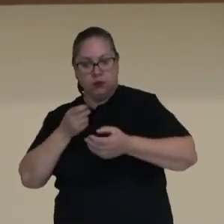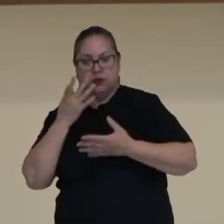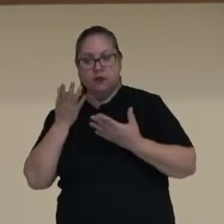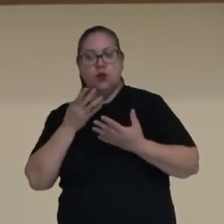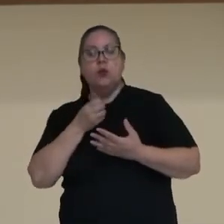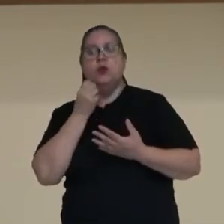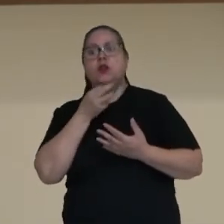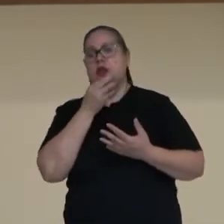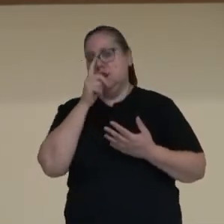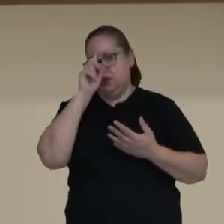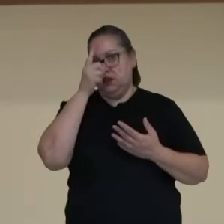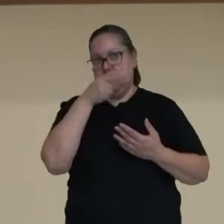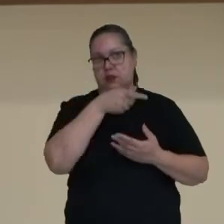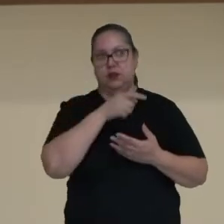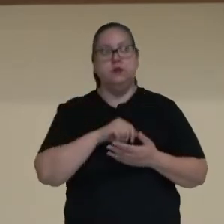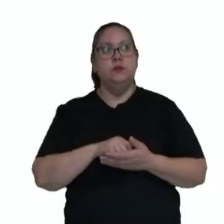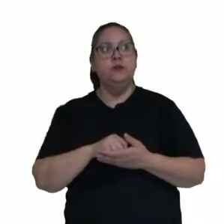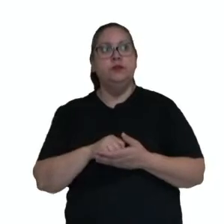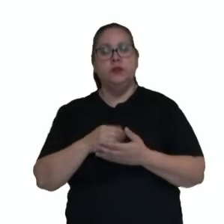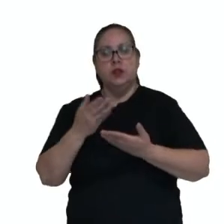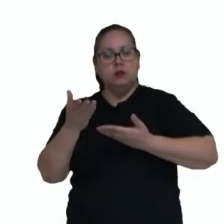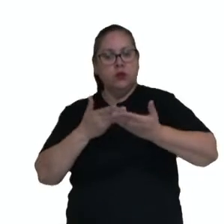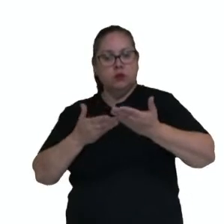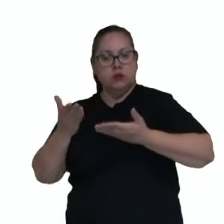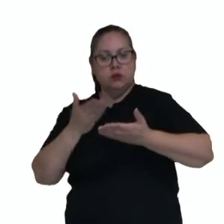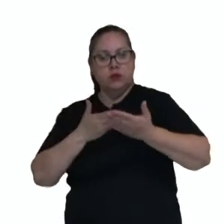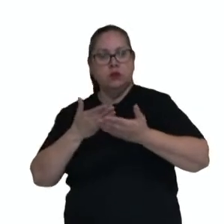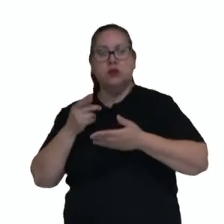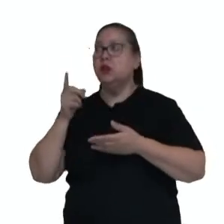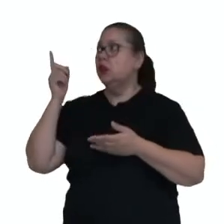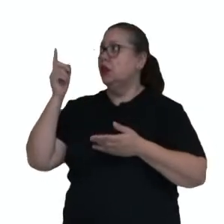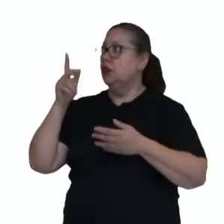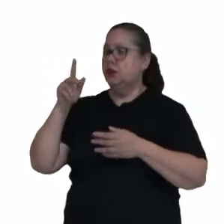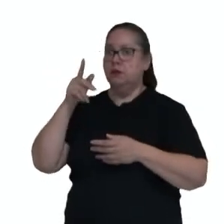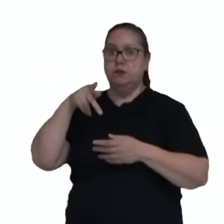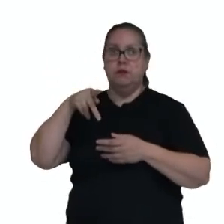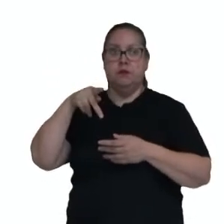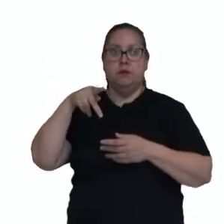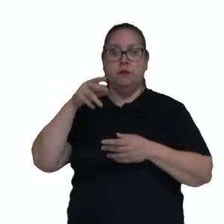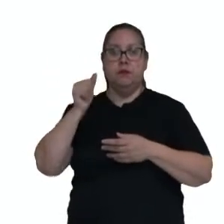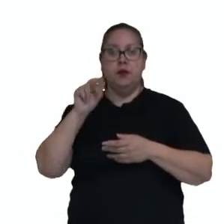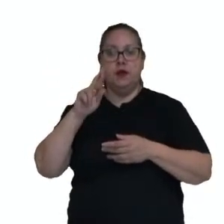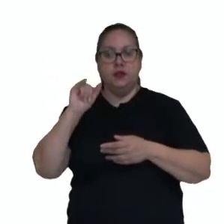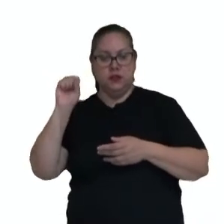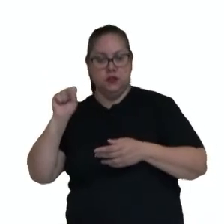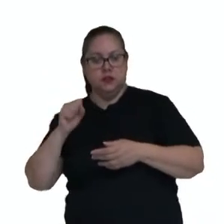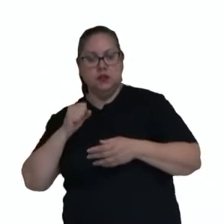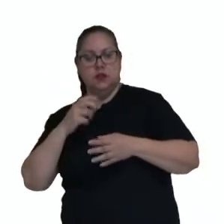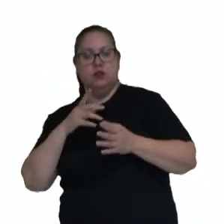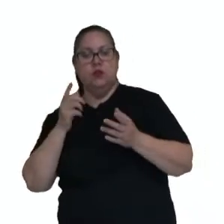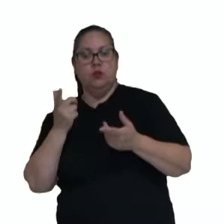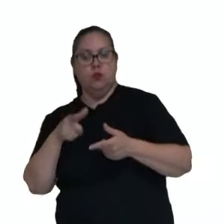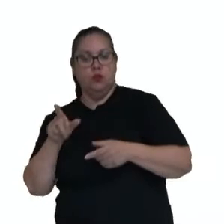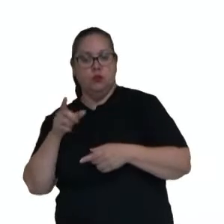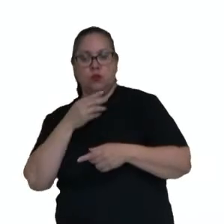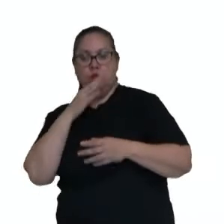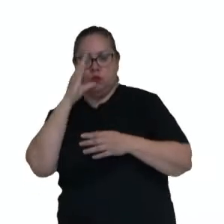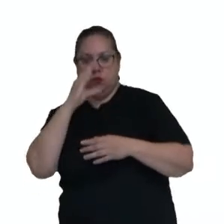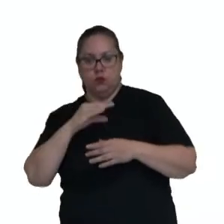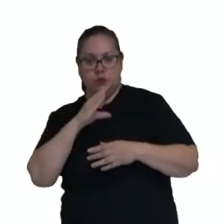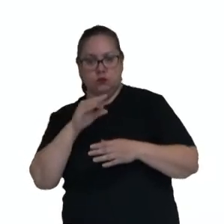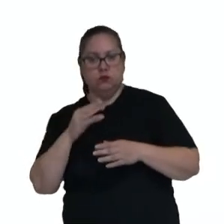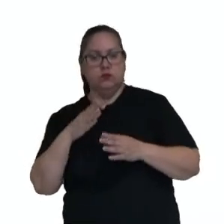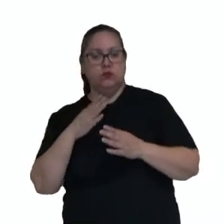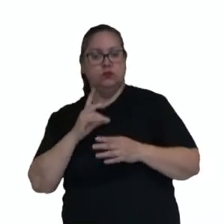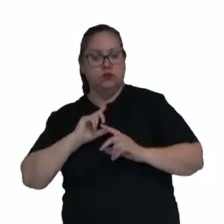pontos. Na Disputatio de Paris, durante o reinado de Luís IX, o franciscano Nicolas Donin, que